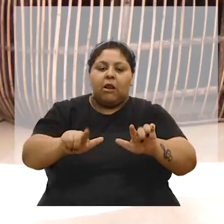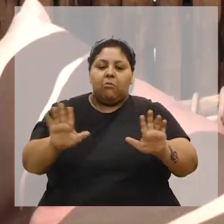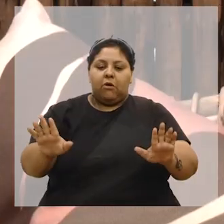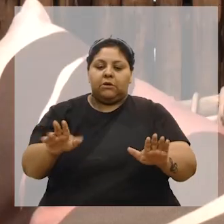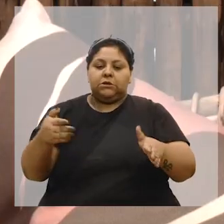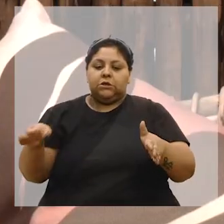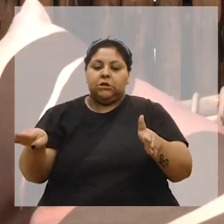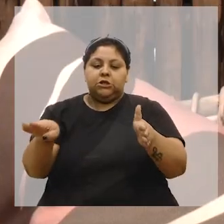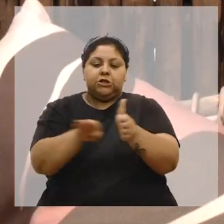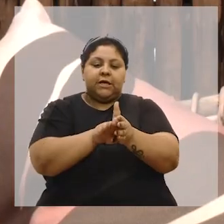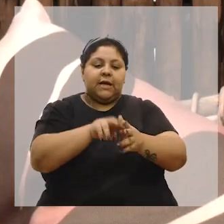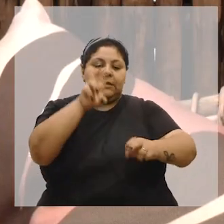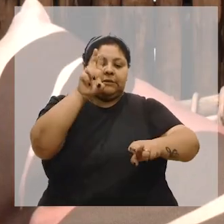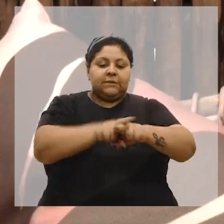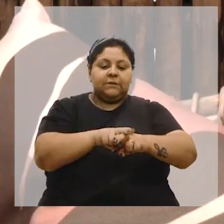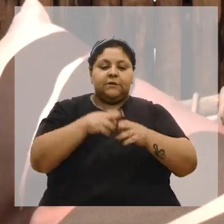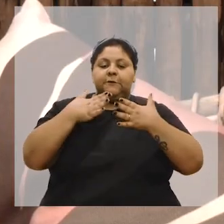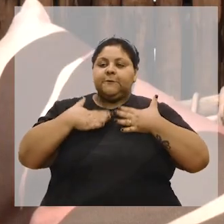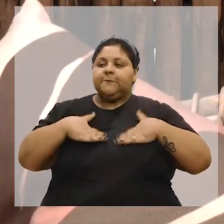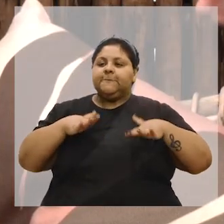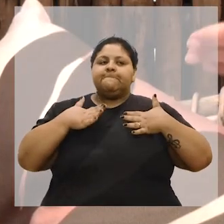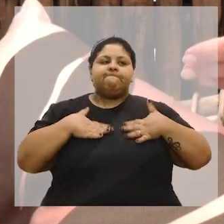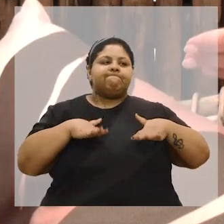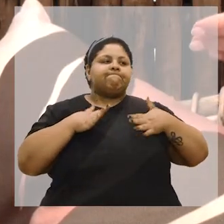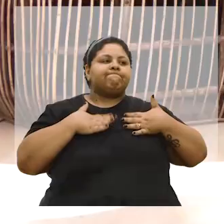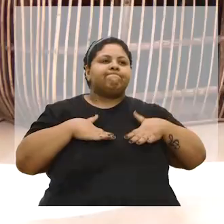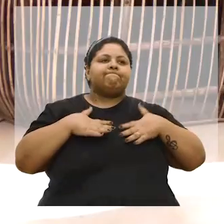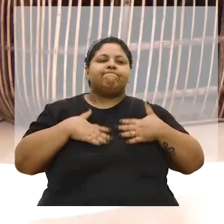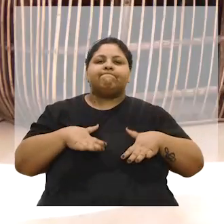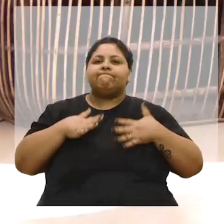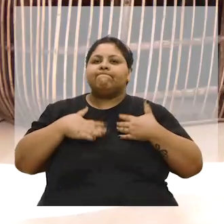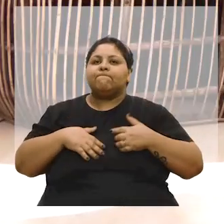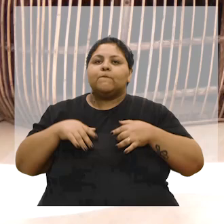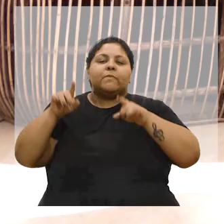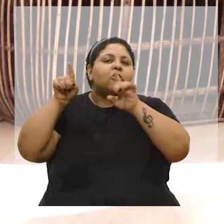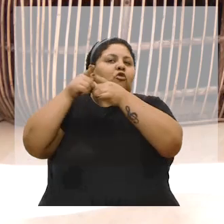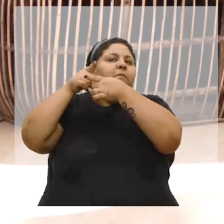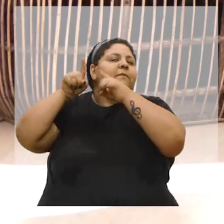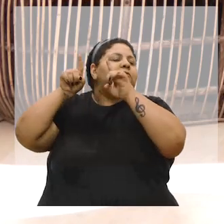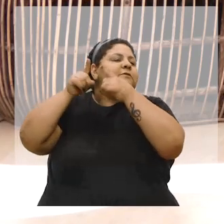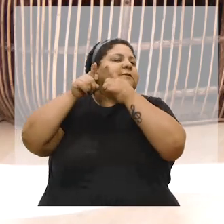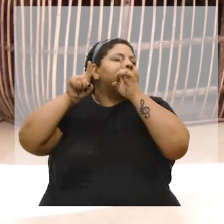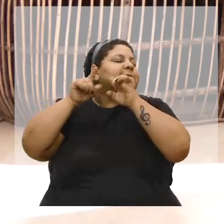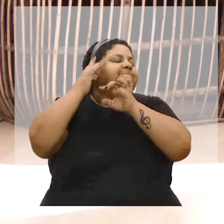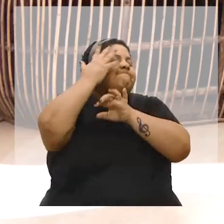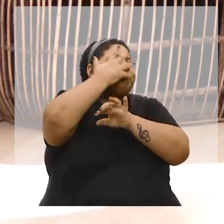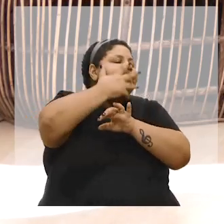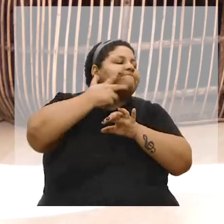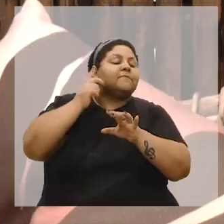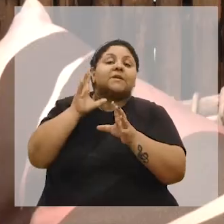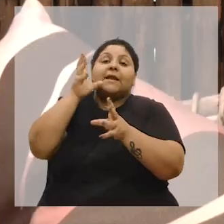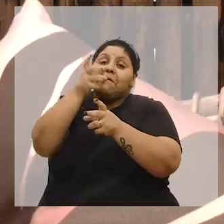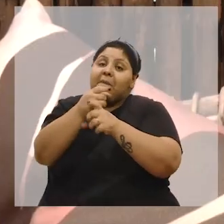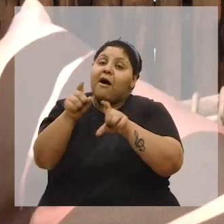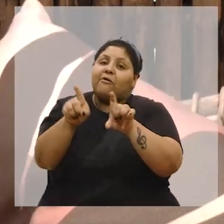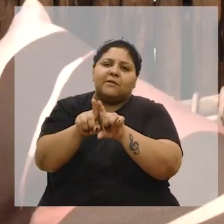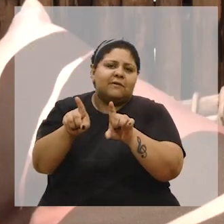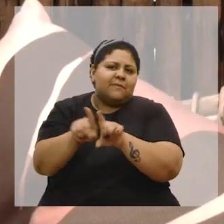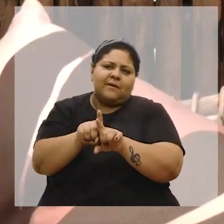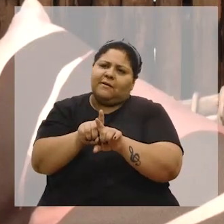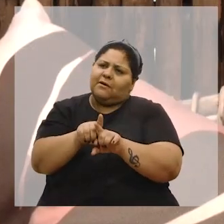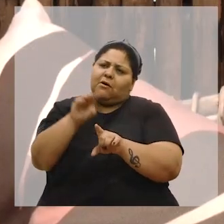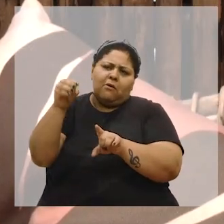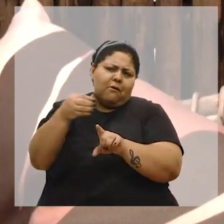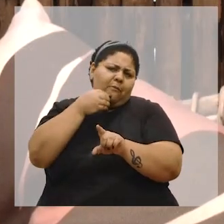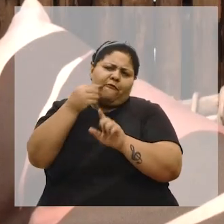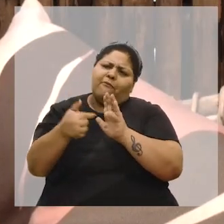chegar e sentar, se sentir à vontade, confortável, com uma música acolhedora. Animais. É bem visível